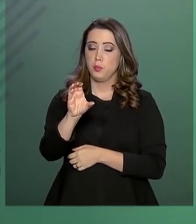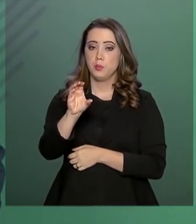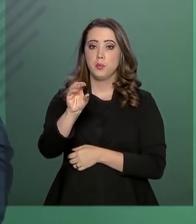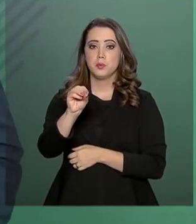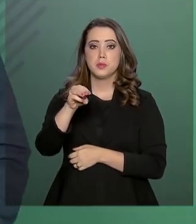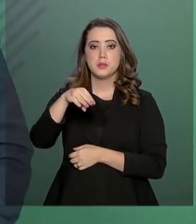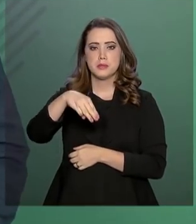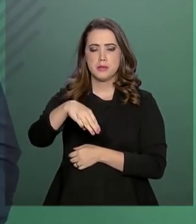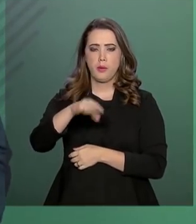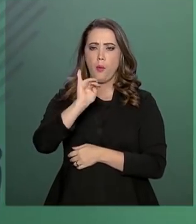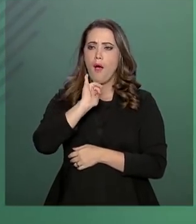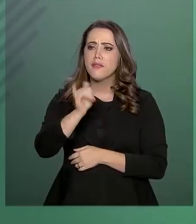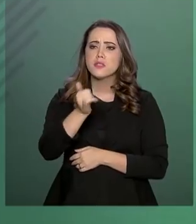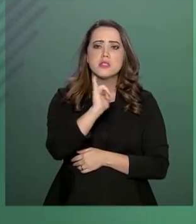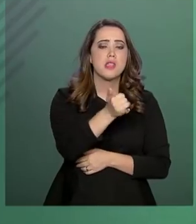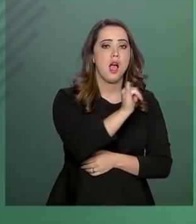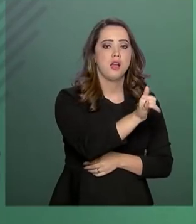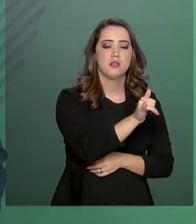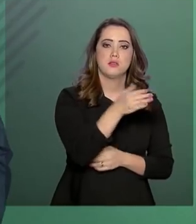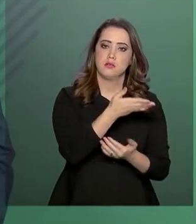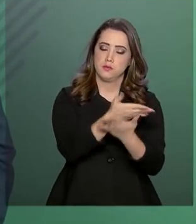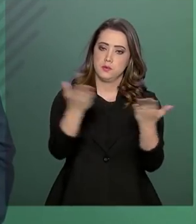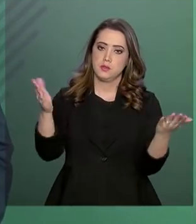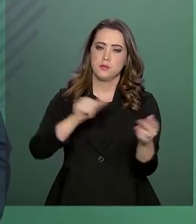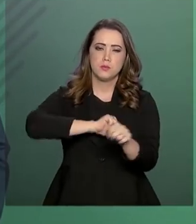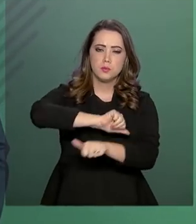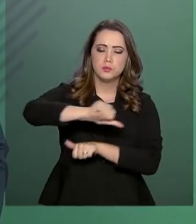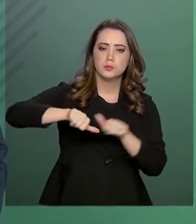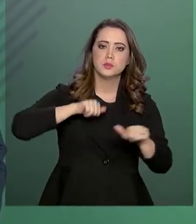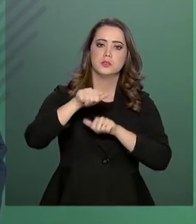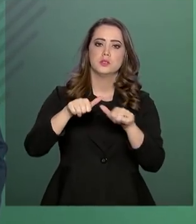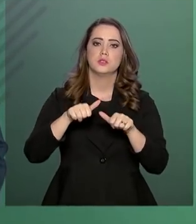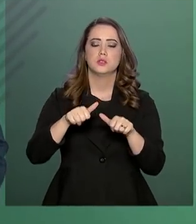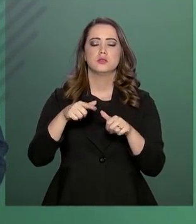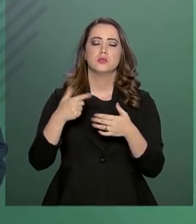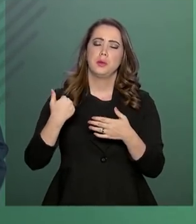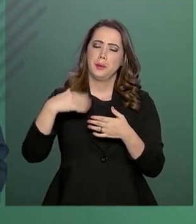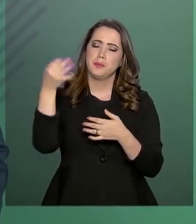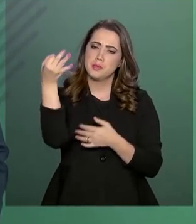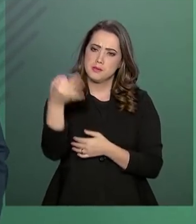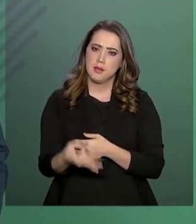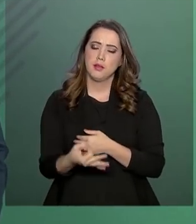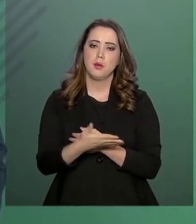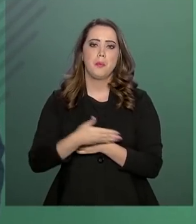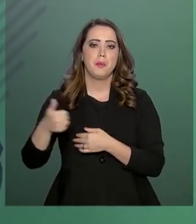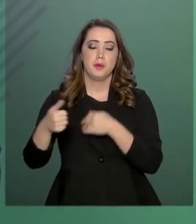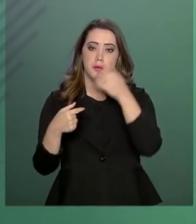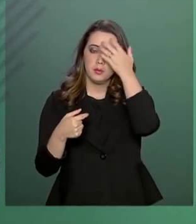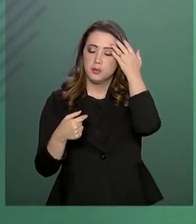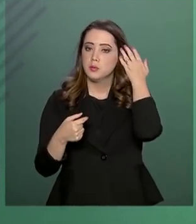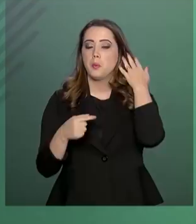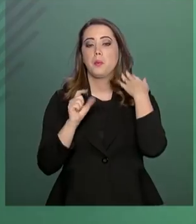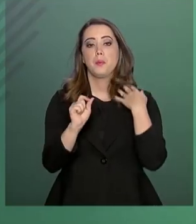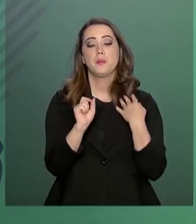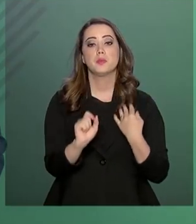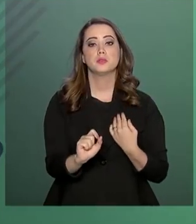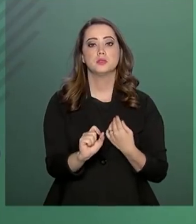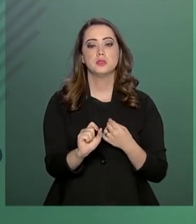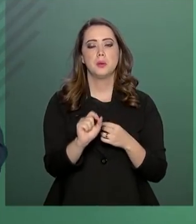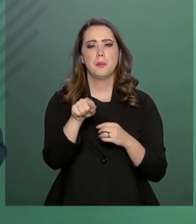informar sem a vocês uma modificação que nos parece mais adequada a fim de atender às demandas